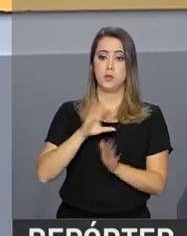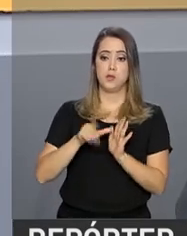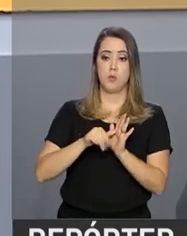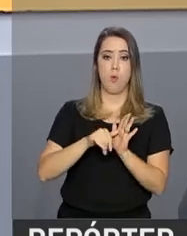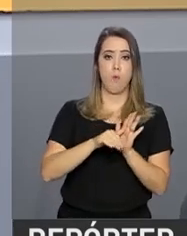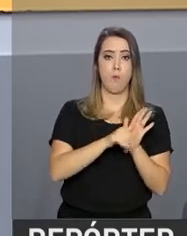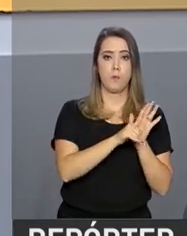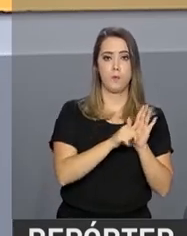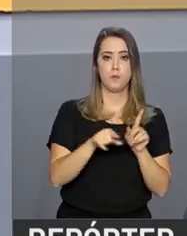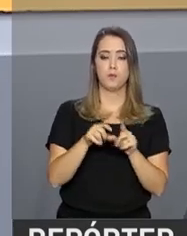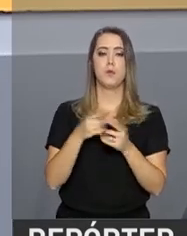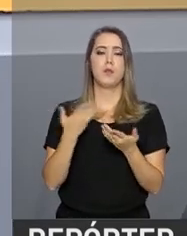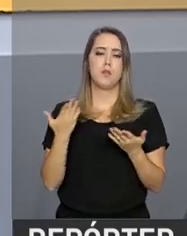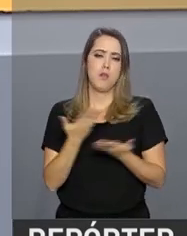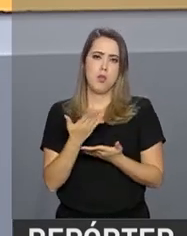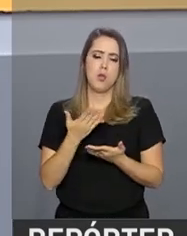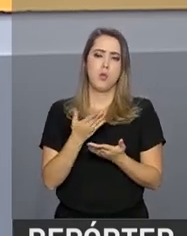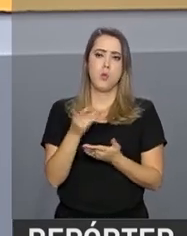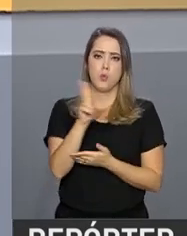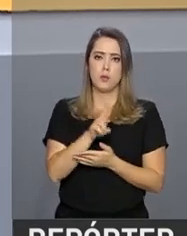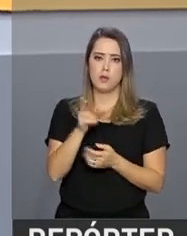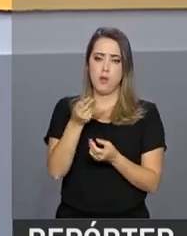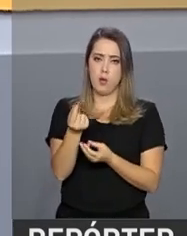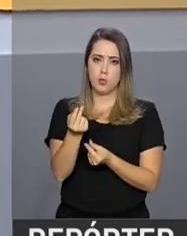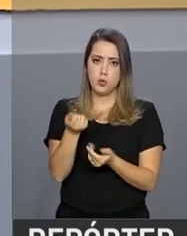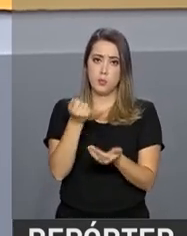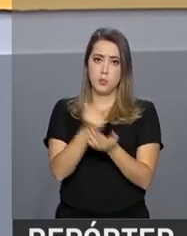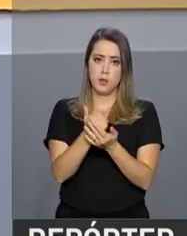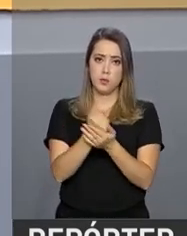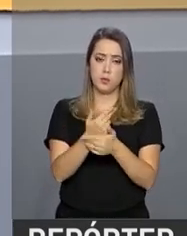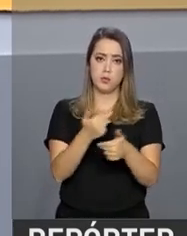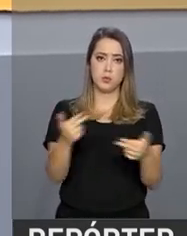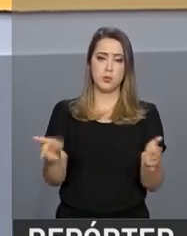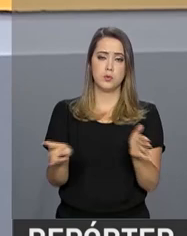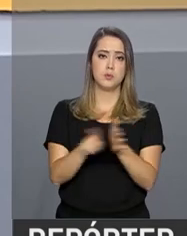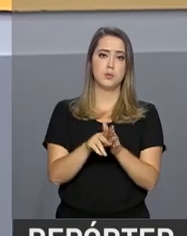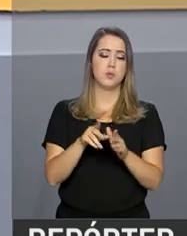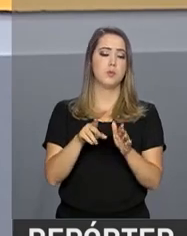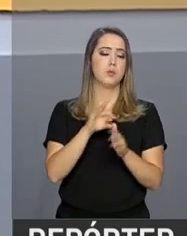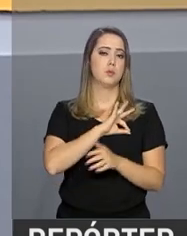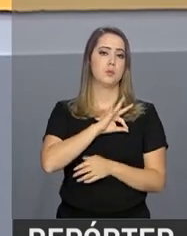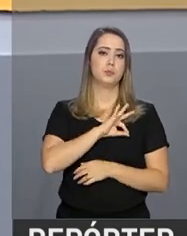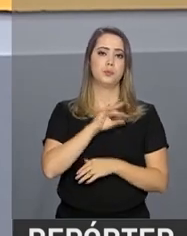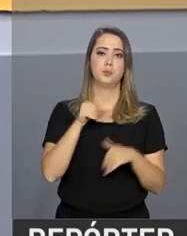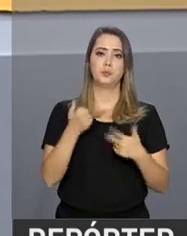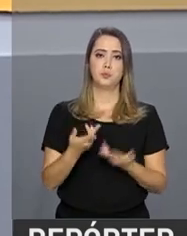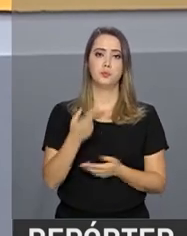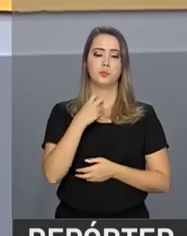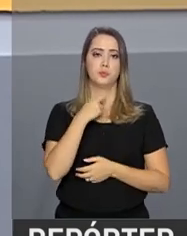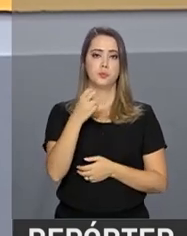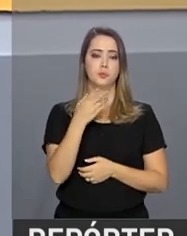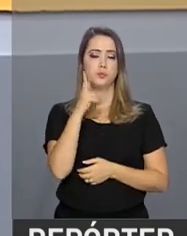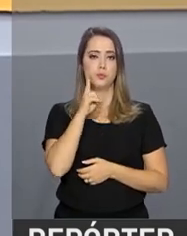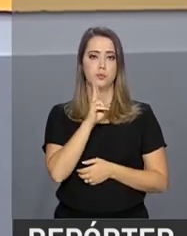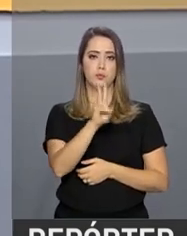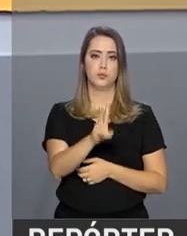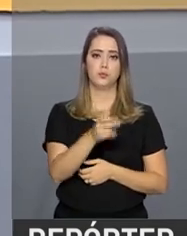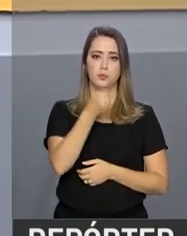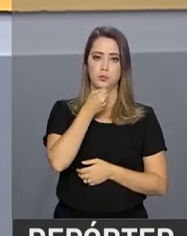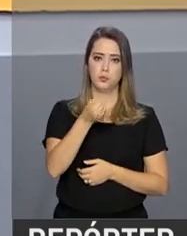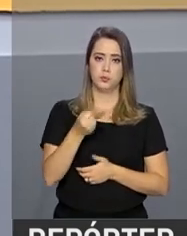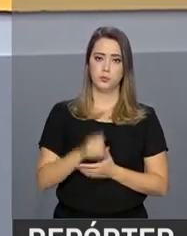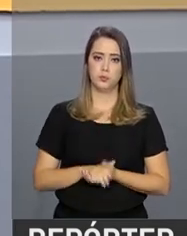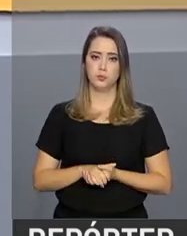compra de equipamentos para as polícias a informação é do porta-voz do gabinete de intervenção federal coronel roberto itamar que falou à